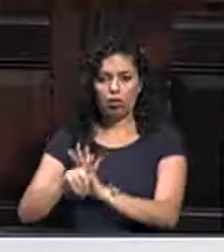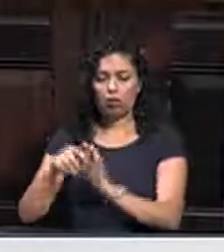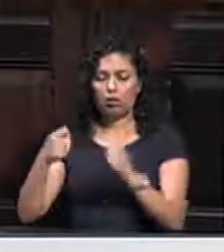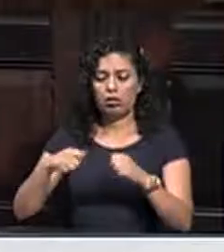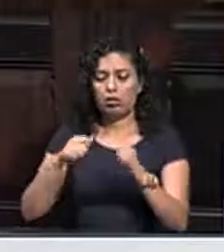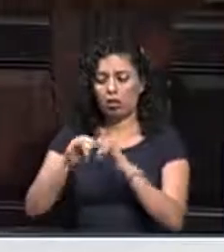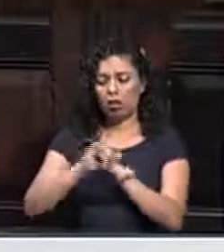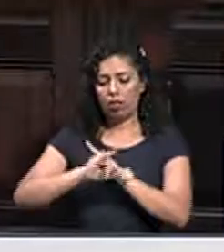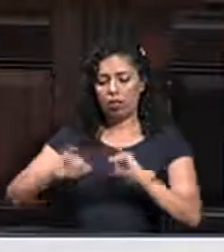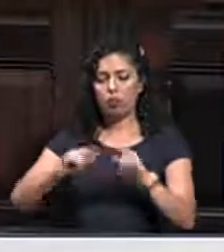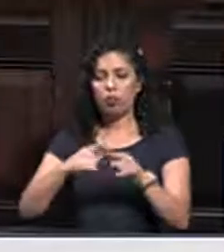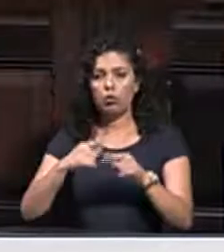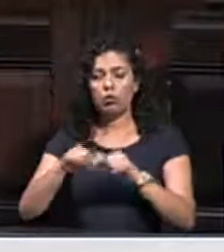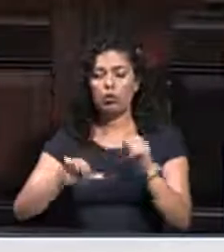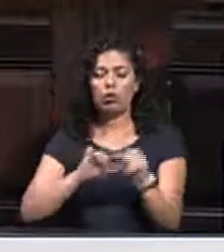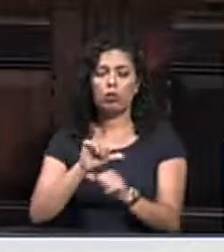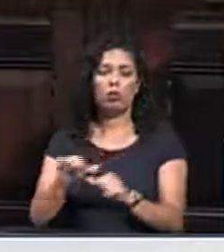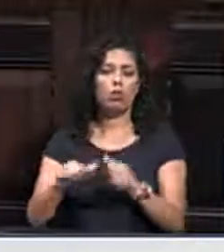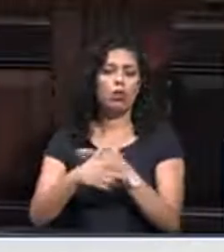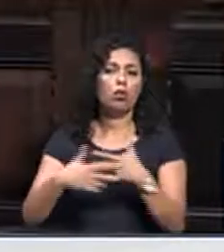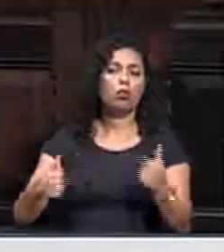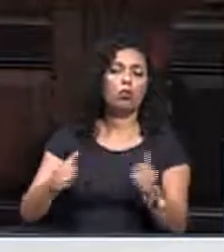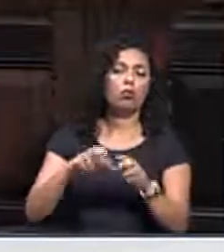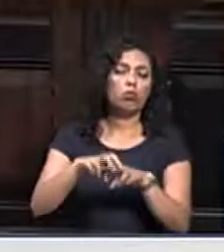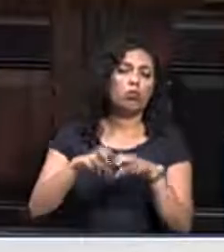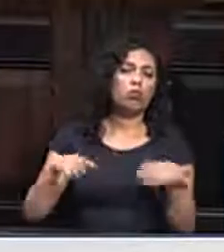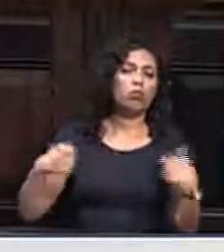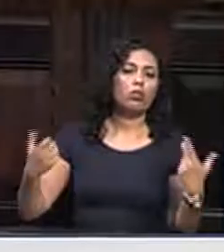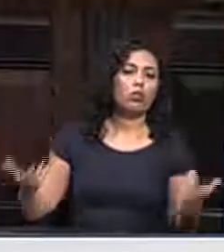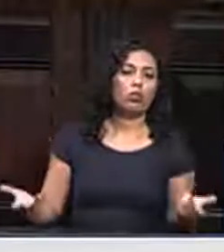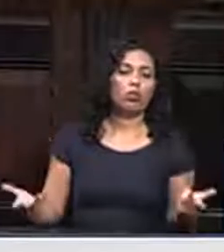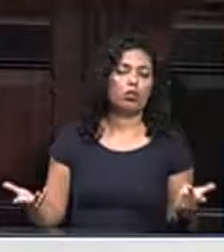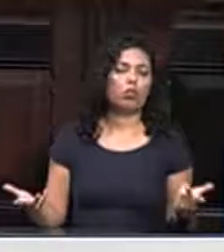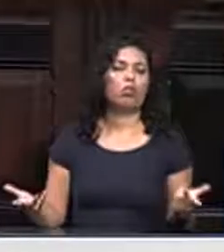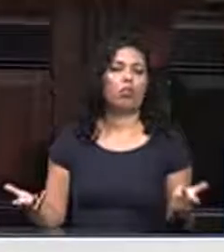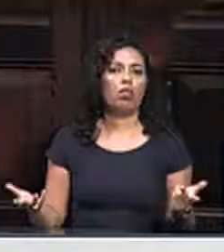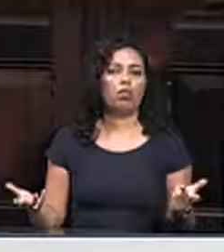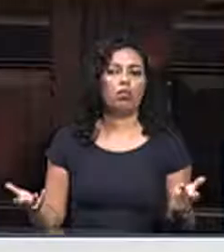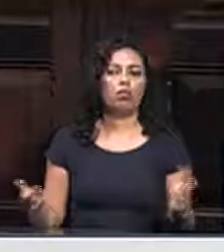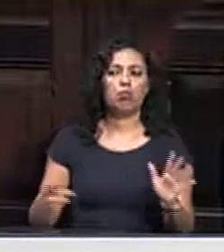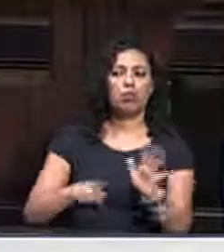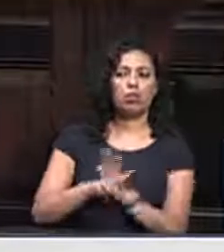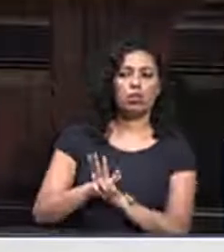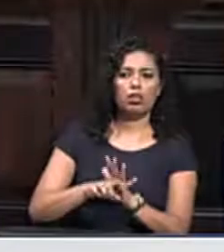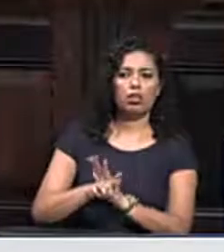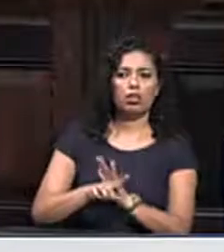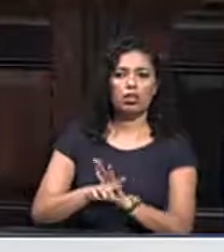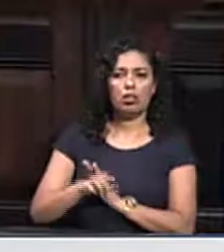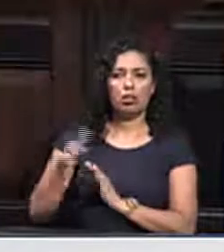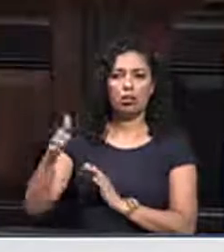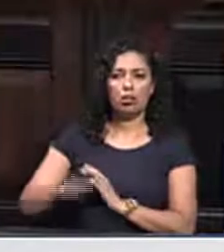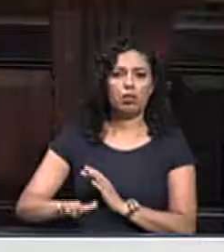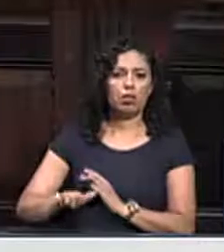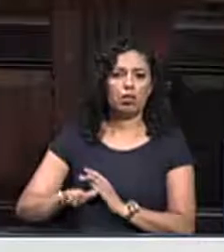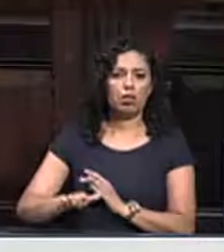nos desse as condições de ter uma avaliação mais aprimorada